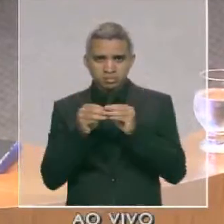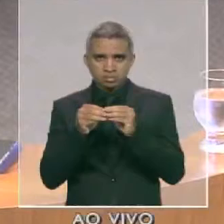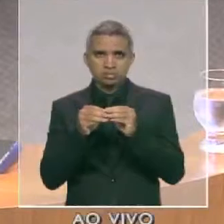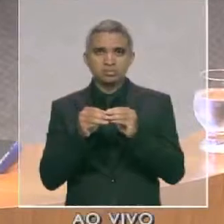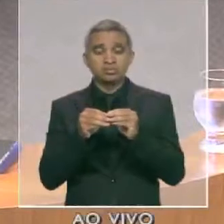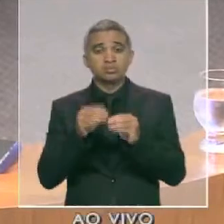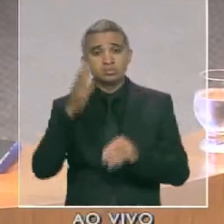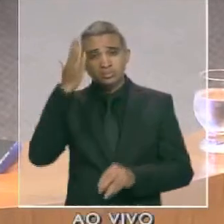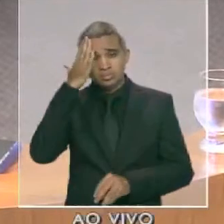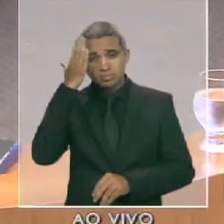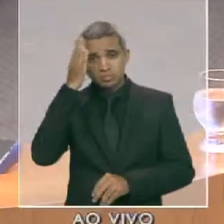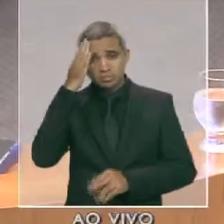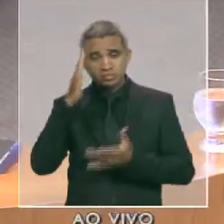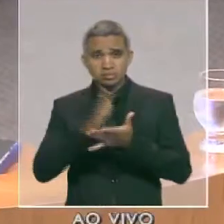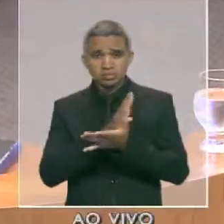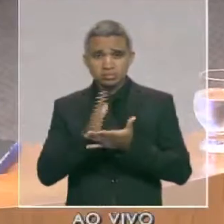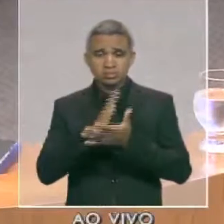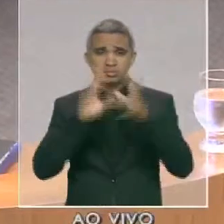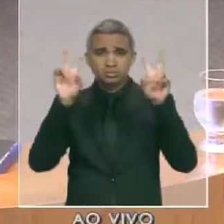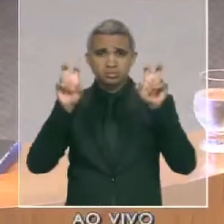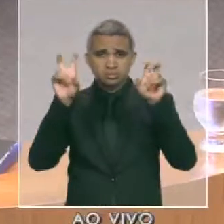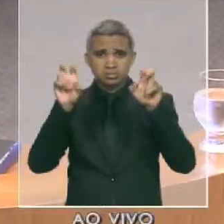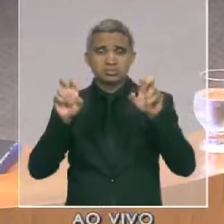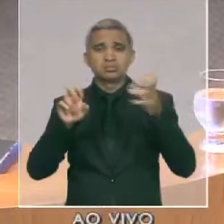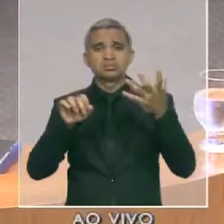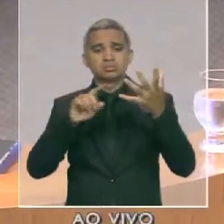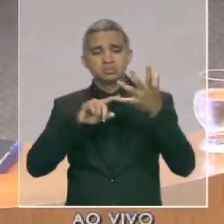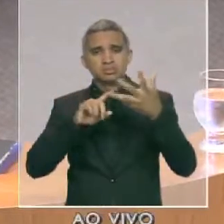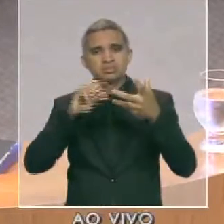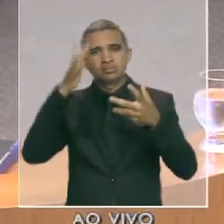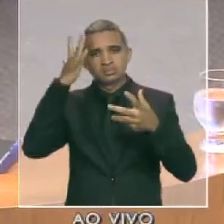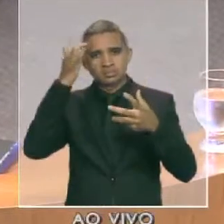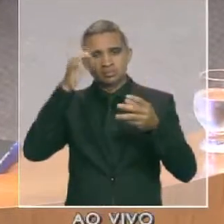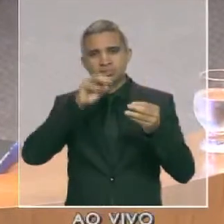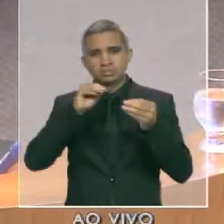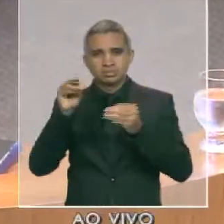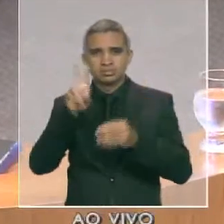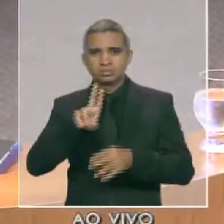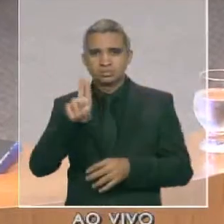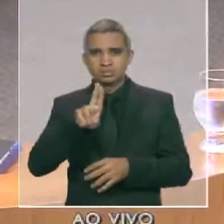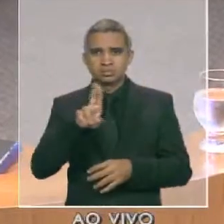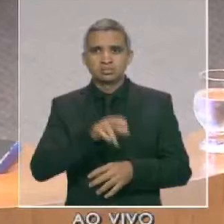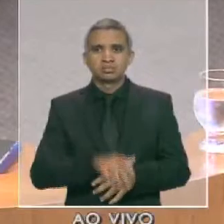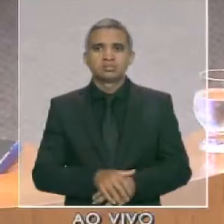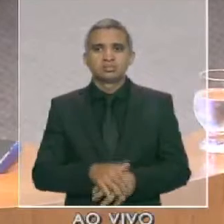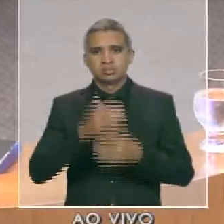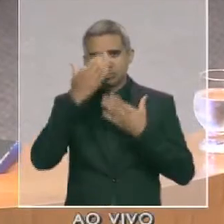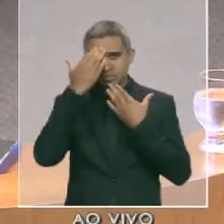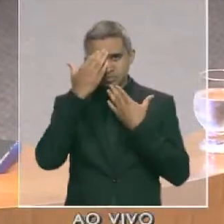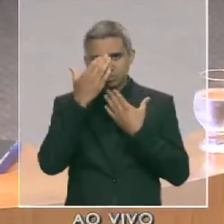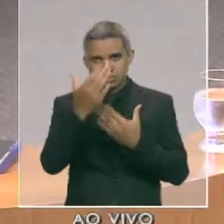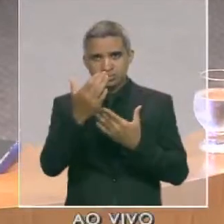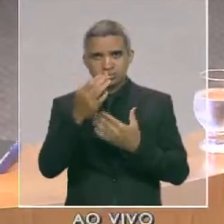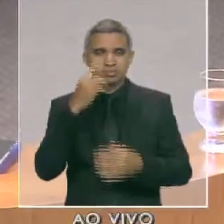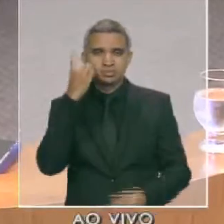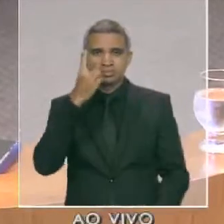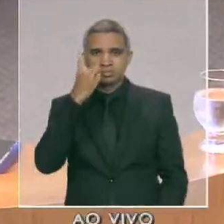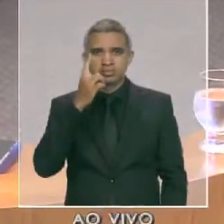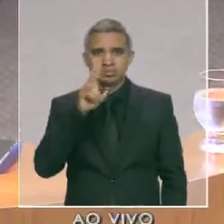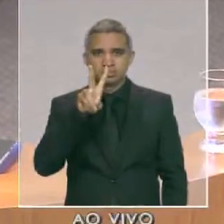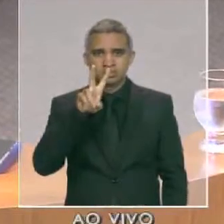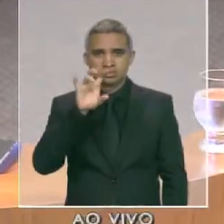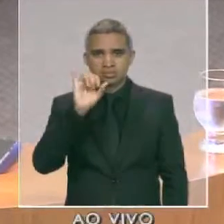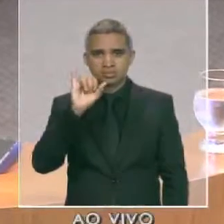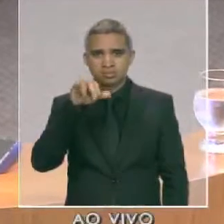falei de alguns assuntos, e nós vamos deixar esses assuntos, o deputado Vinícius vai usar o tempo da liderança, eu quero agradecer, deputado Vinícius, por me permitir usar o tempo do